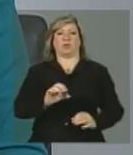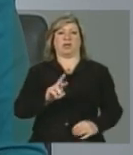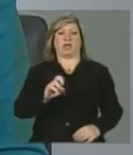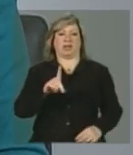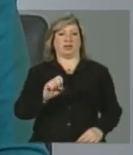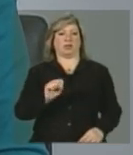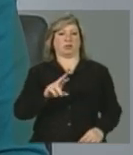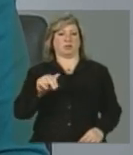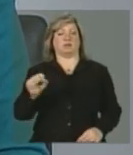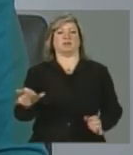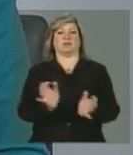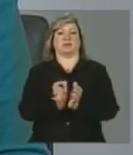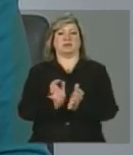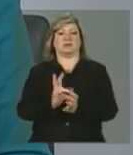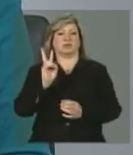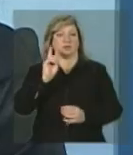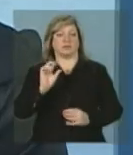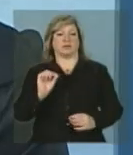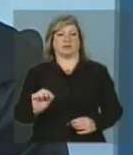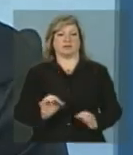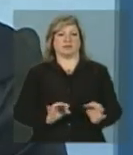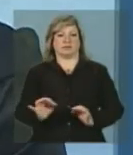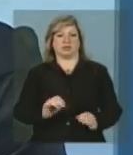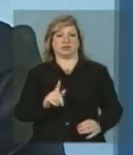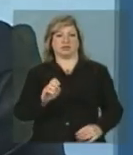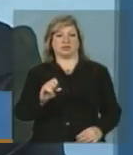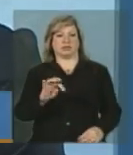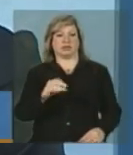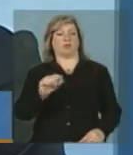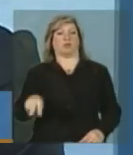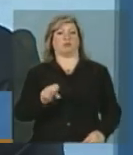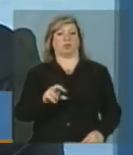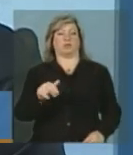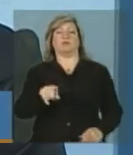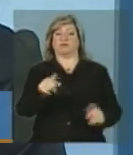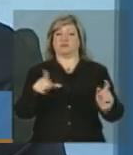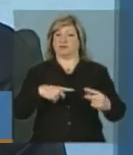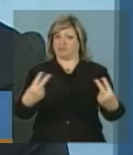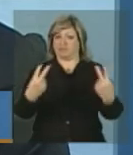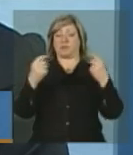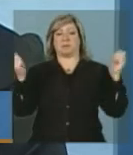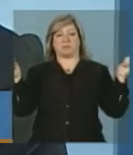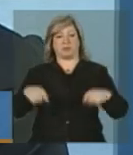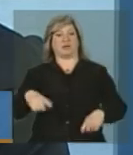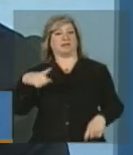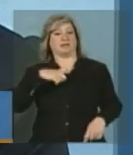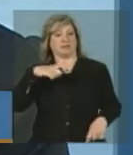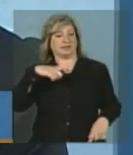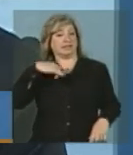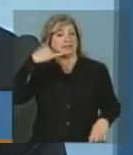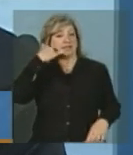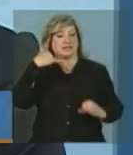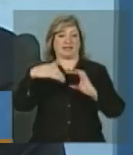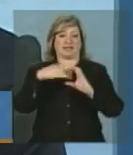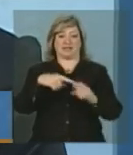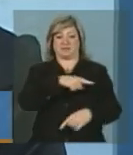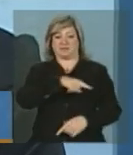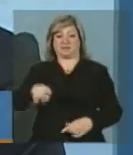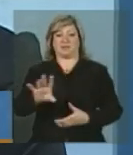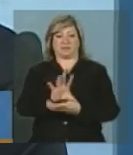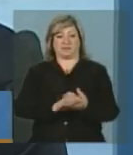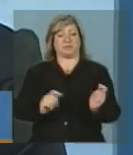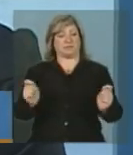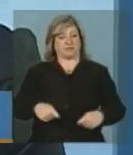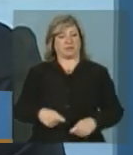do Departamento de Gestão do SUAS. Você que nos assiste pode participar pelos telefones e pelo e-mail que estão aí na sua